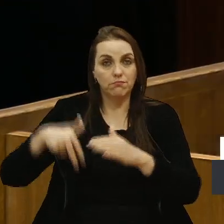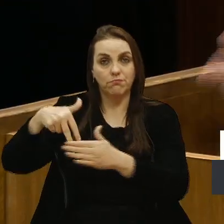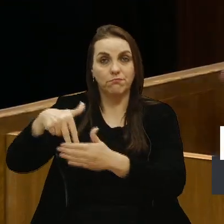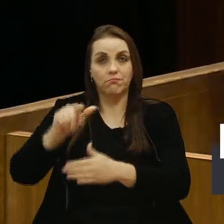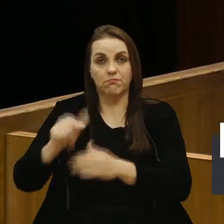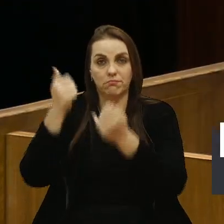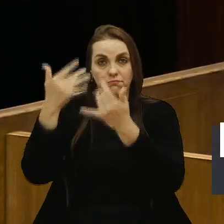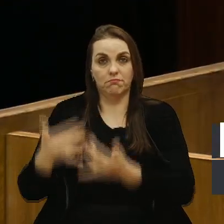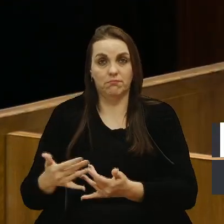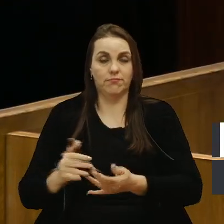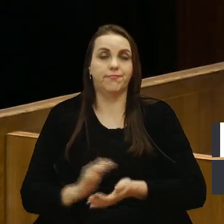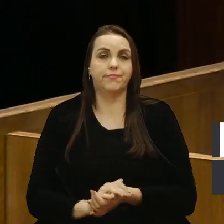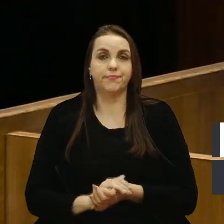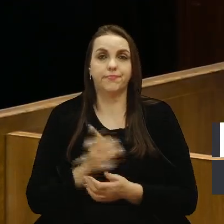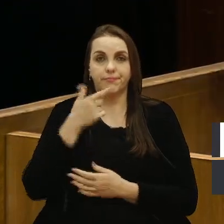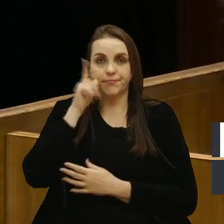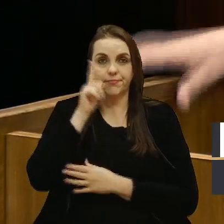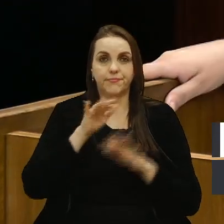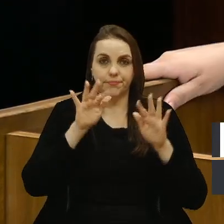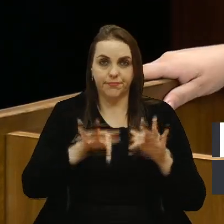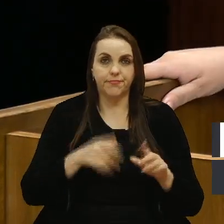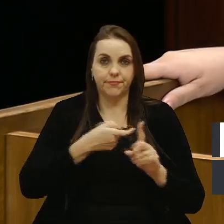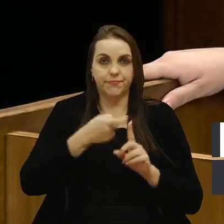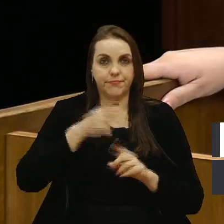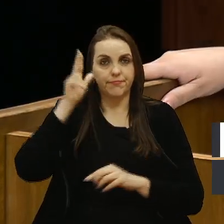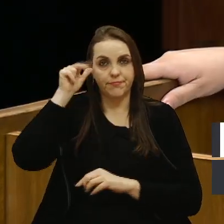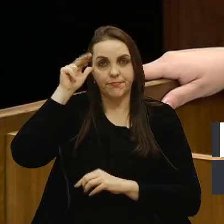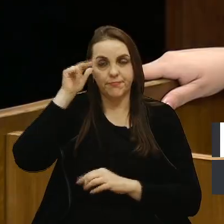para finalizar, então, o mês de abril, a